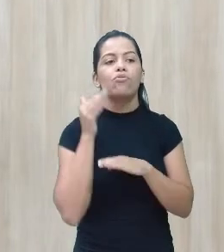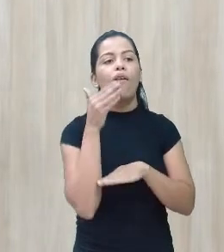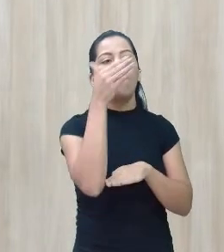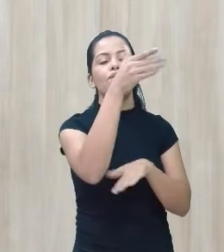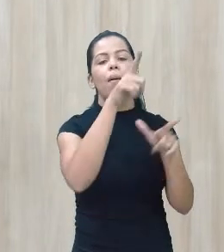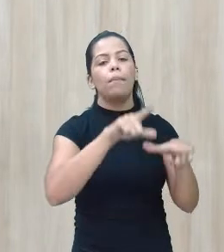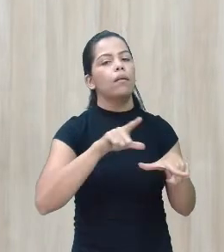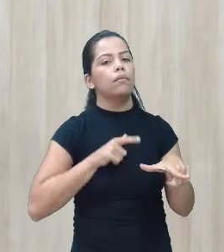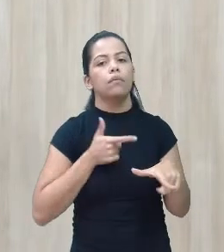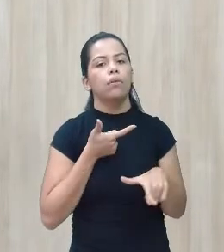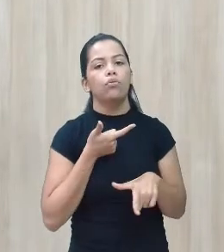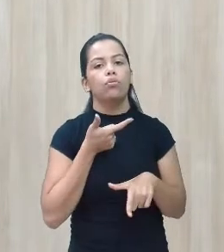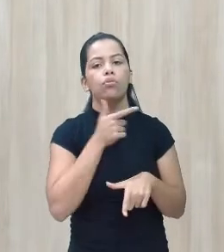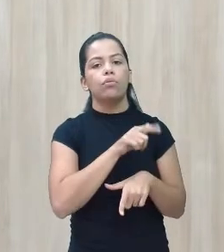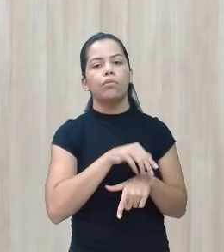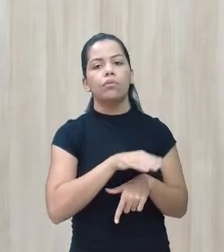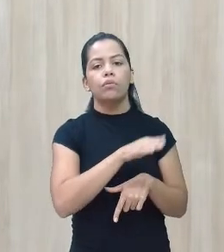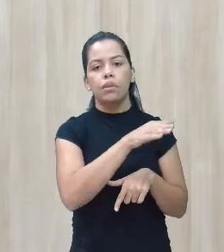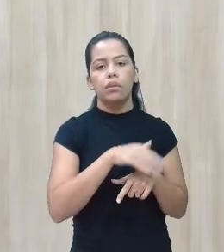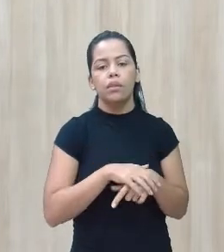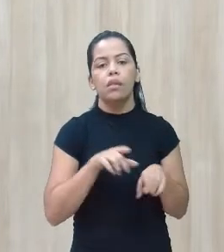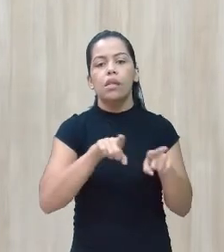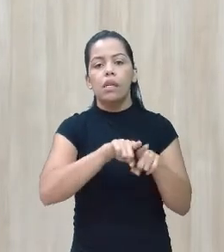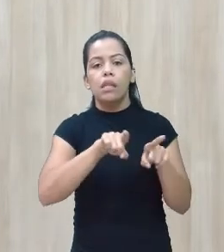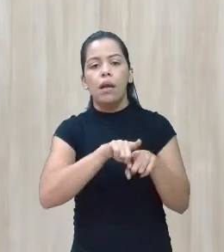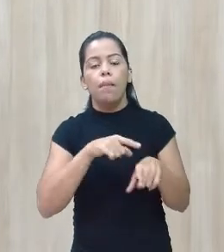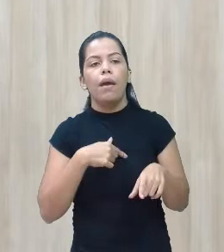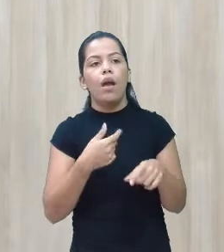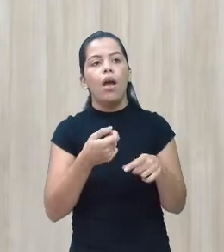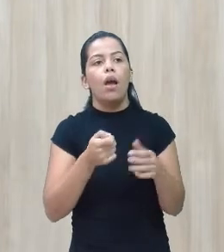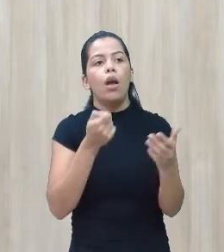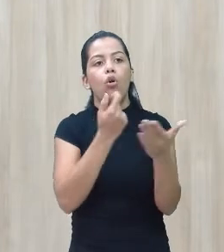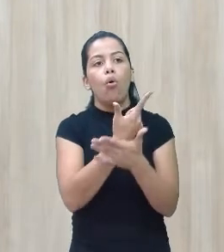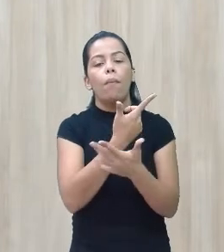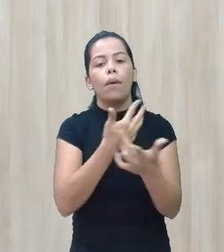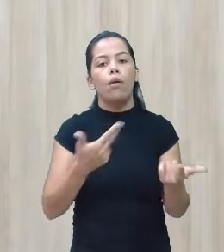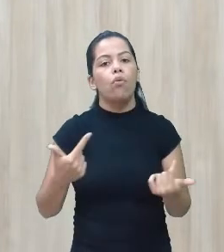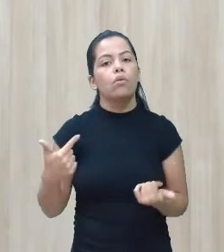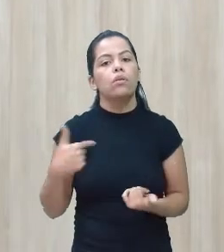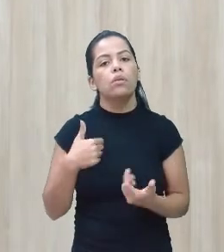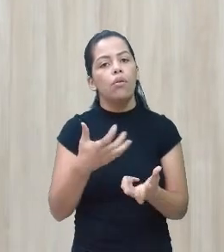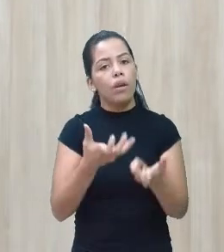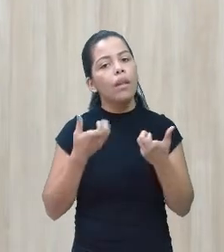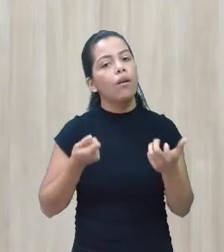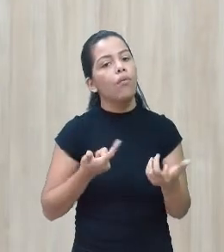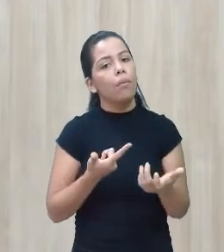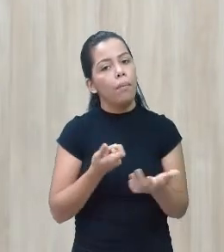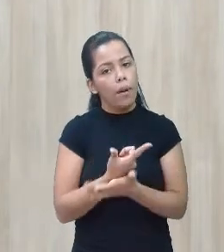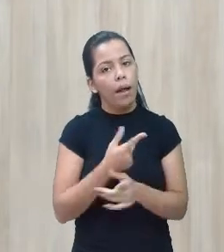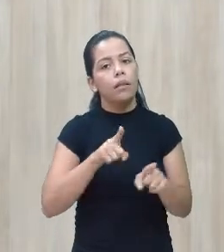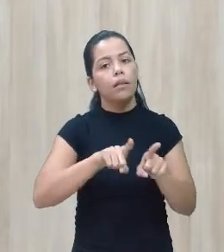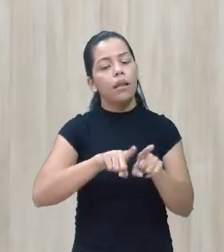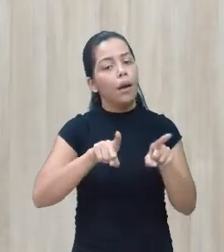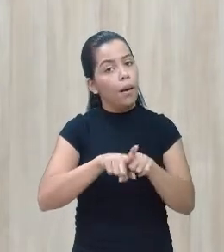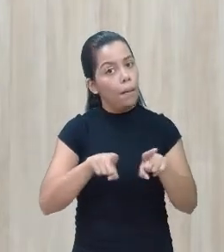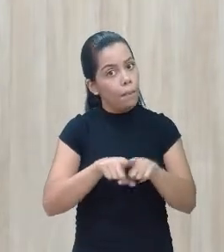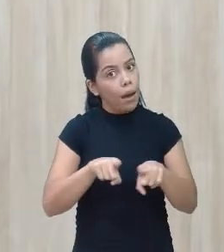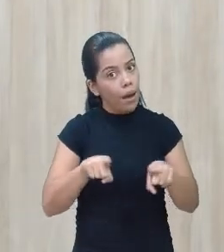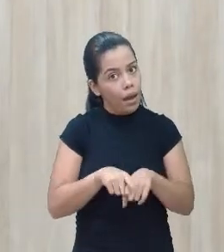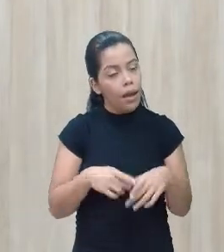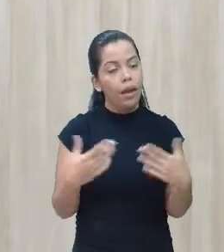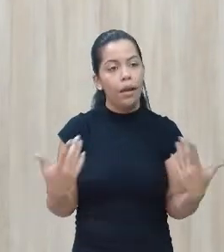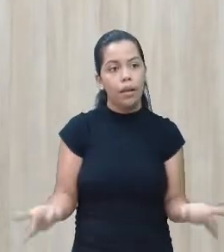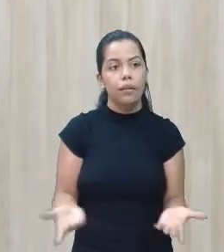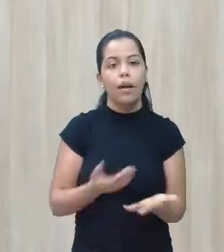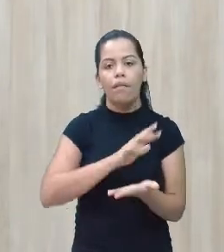consigo consumir. Então, a vida dela é interessante porque ela faz tudo que eu não faço. E isso pode ser positivo ou